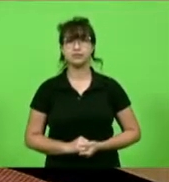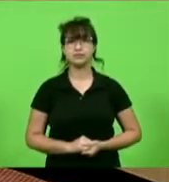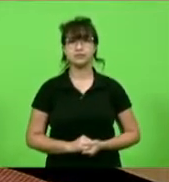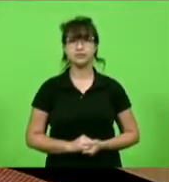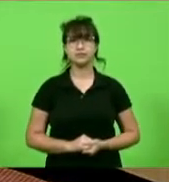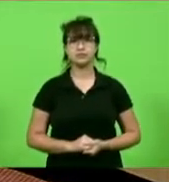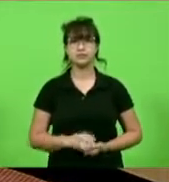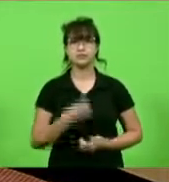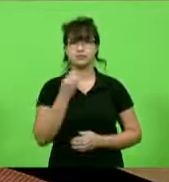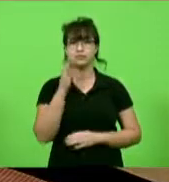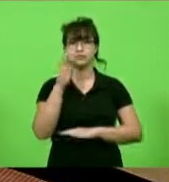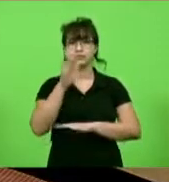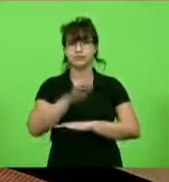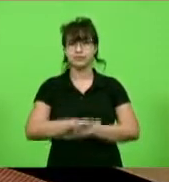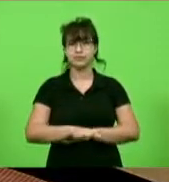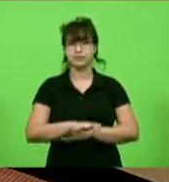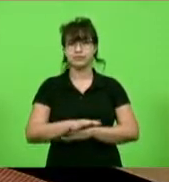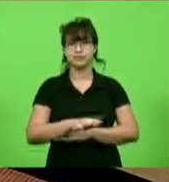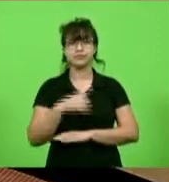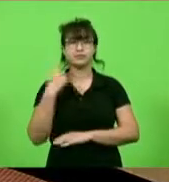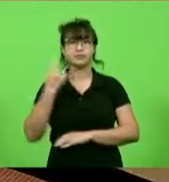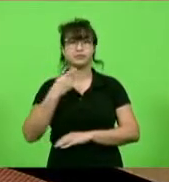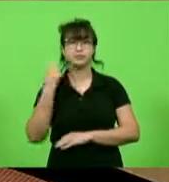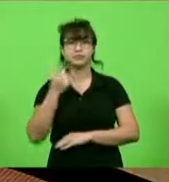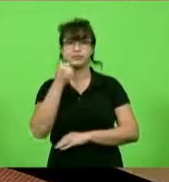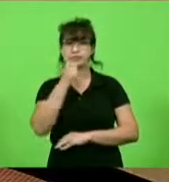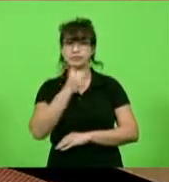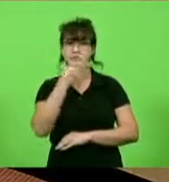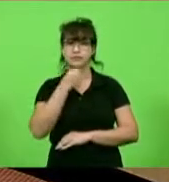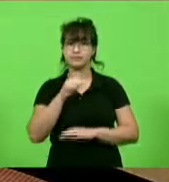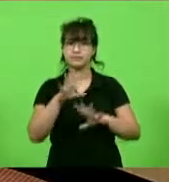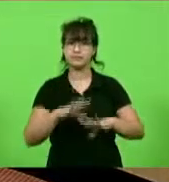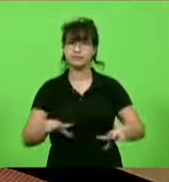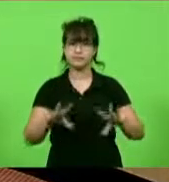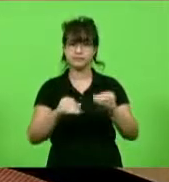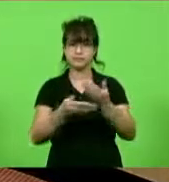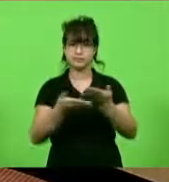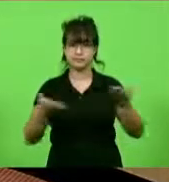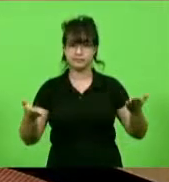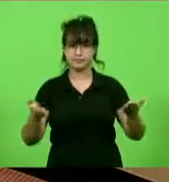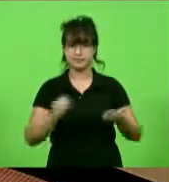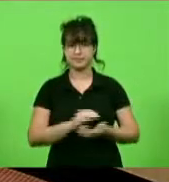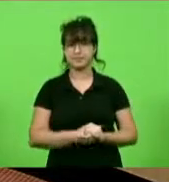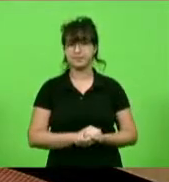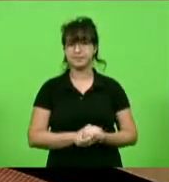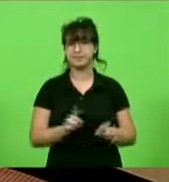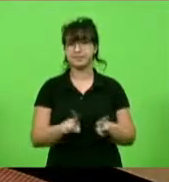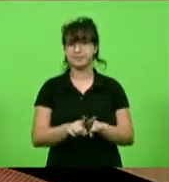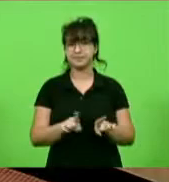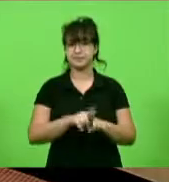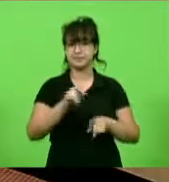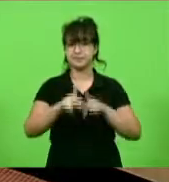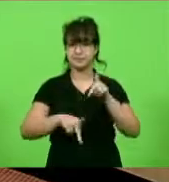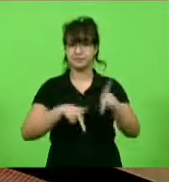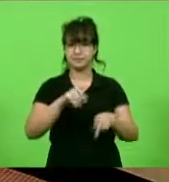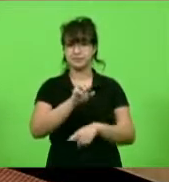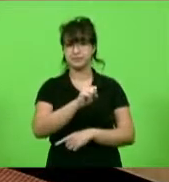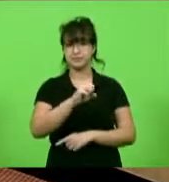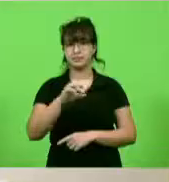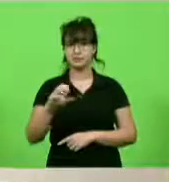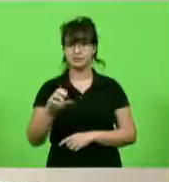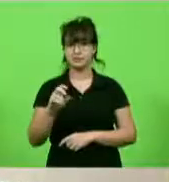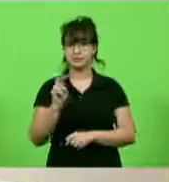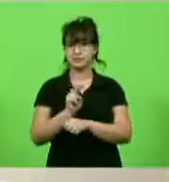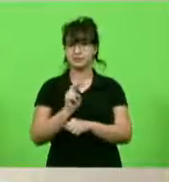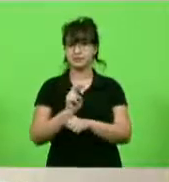Boa tarde, boa tarde deputadas, boa tarde deputados, boa tarde catarinenses. Sobre a